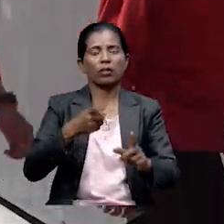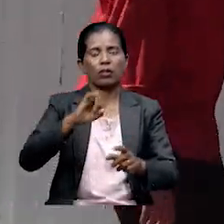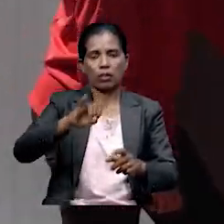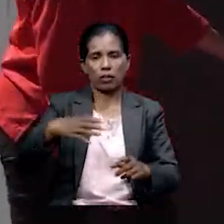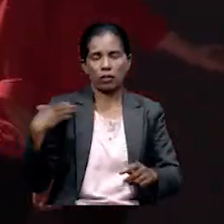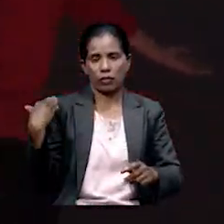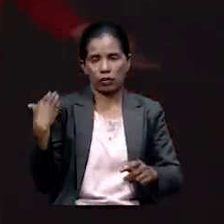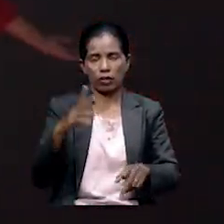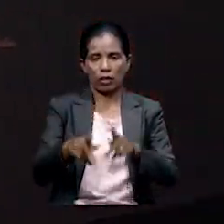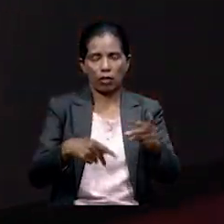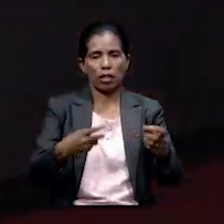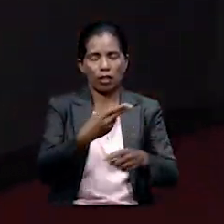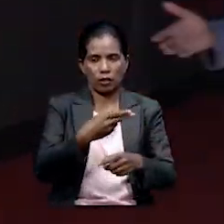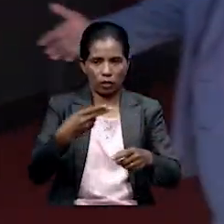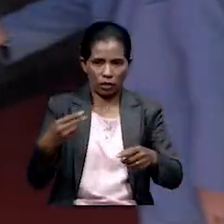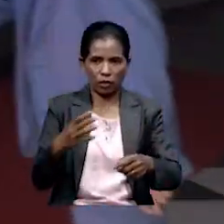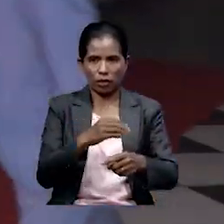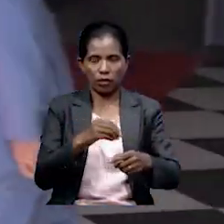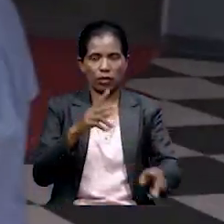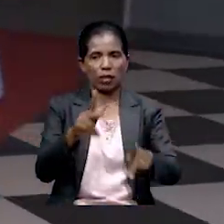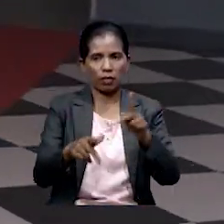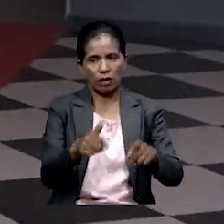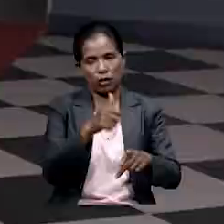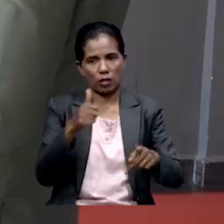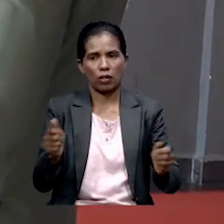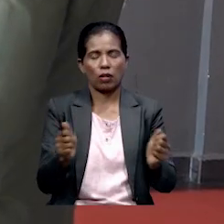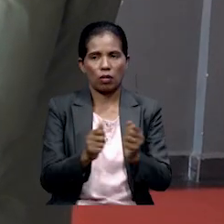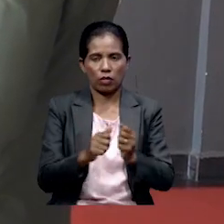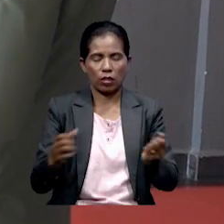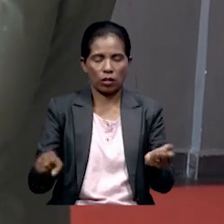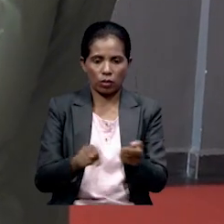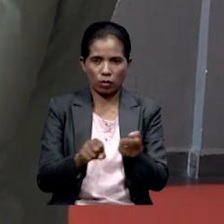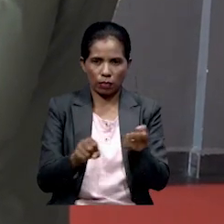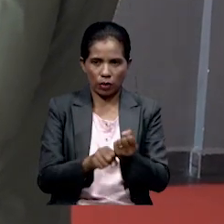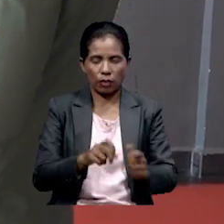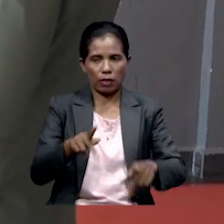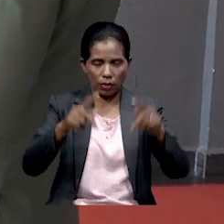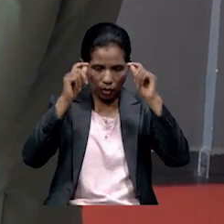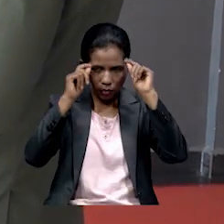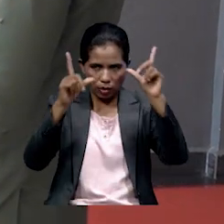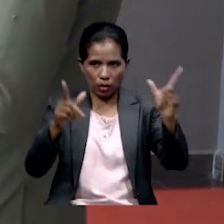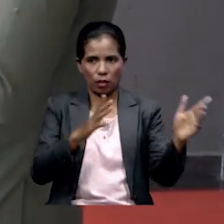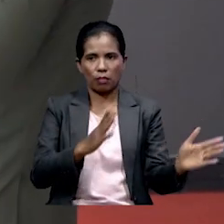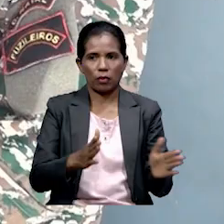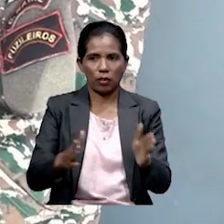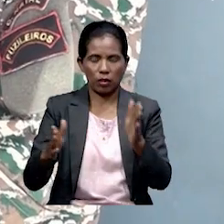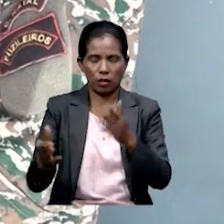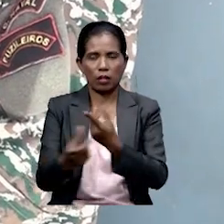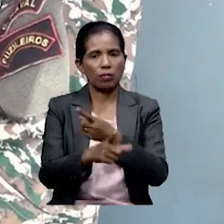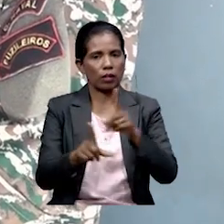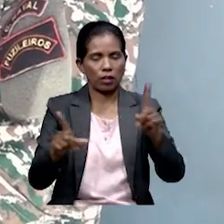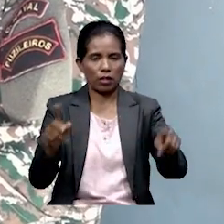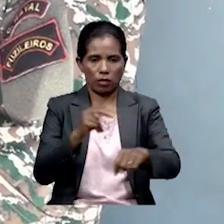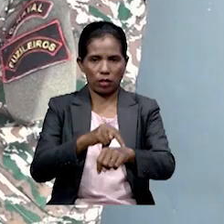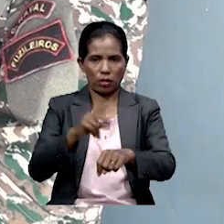povo Indonésia, oficiais, no superior balum, fosir ne apoio solidariedade, ba Timor-Leste, e a processo Luta pela Libertação